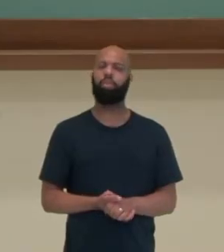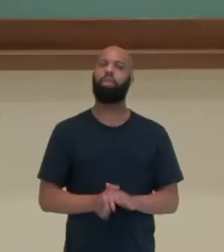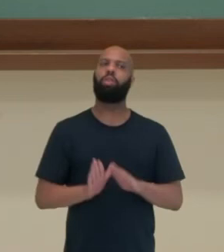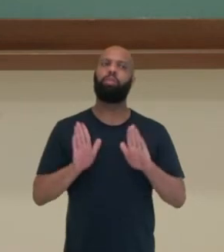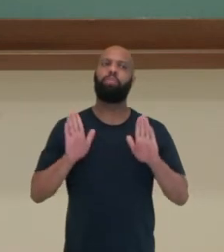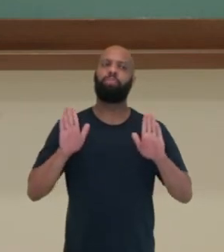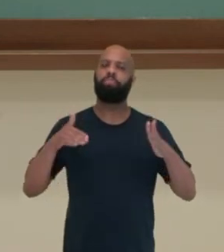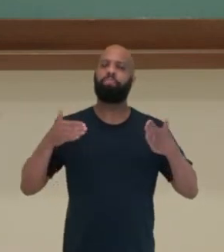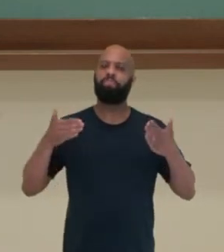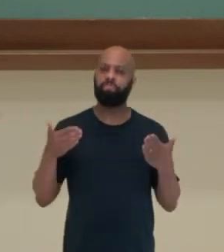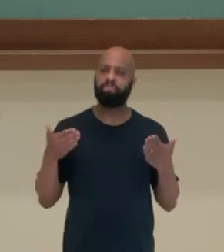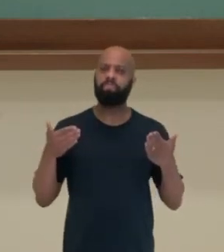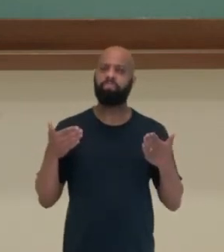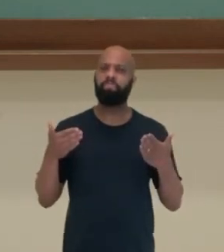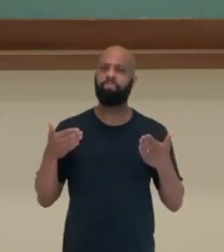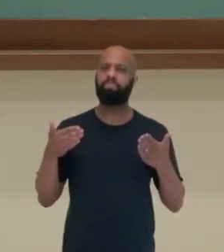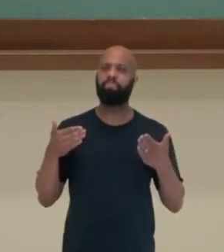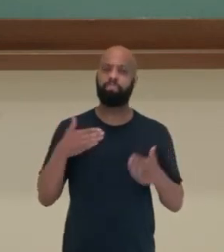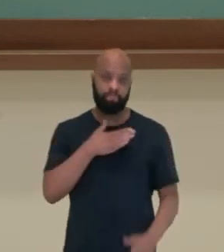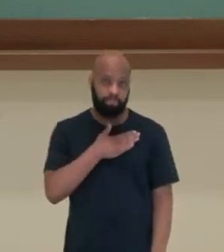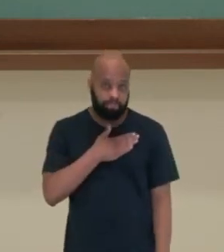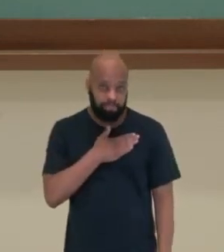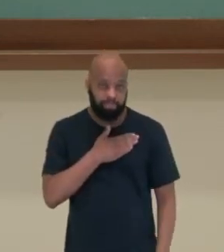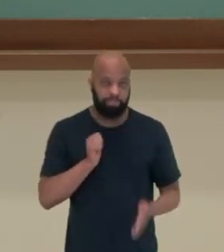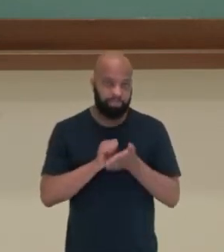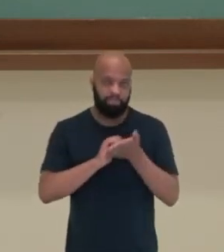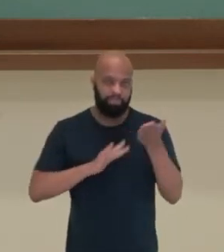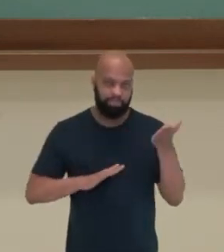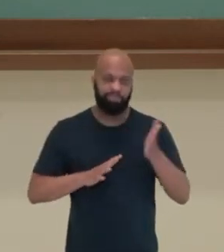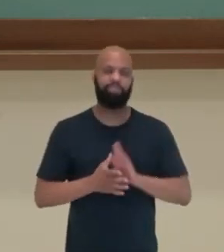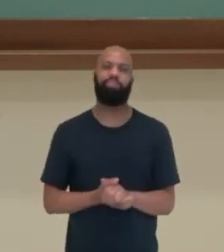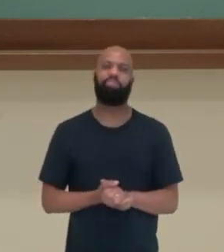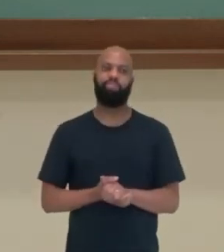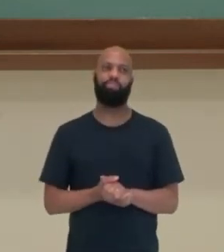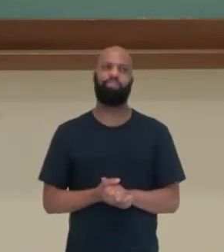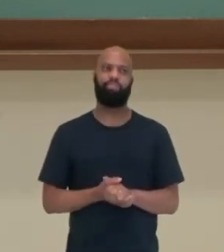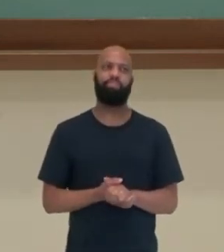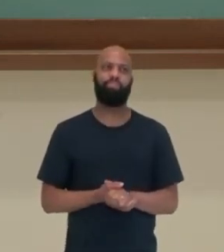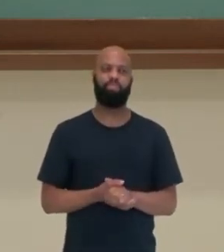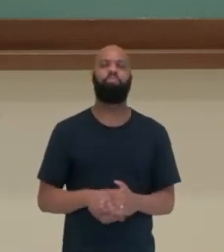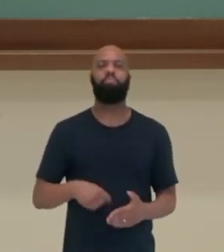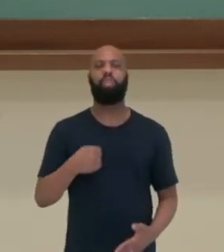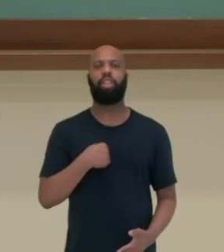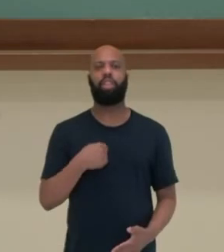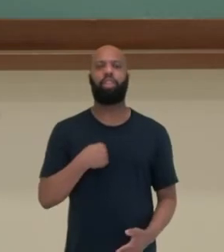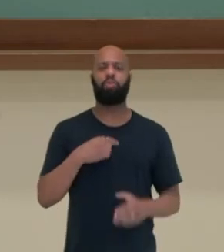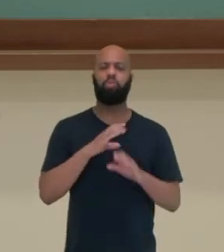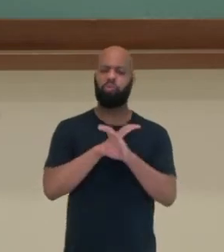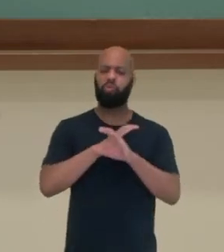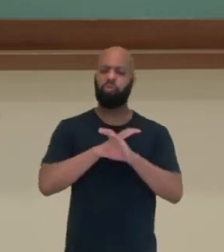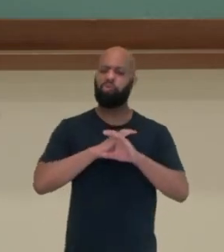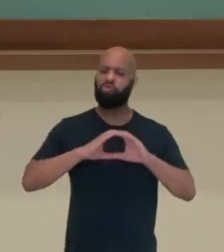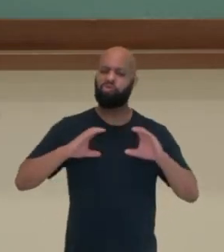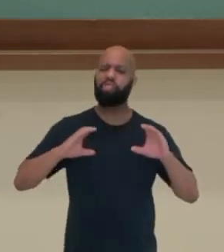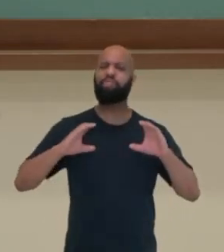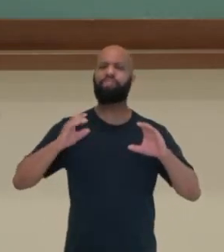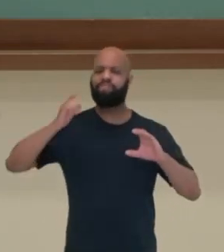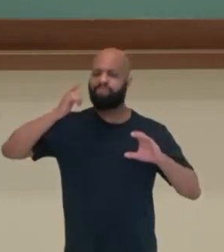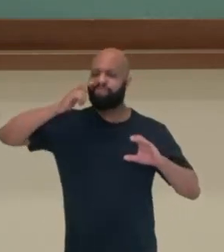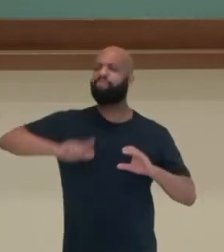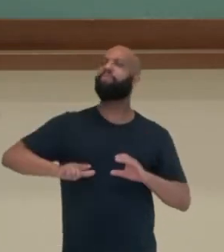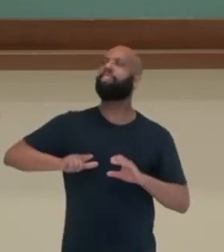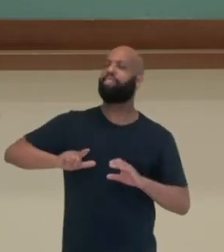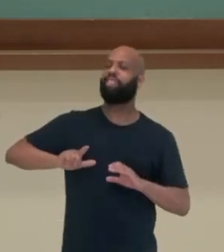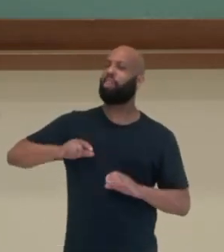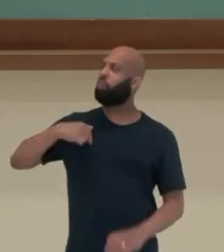Professor, gostei desse exercício, professor. Também estou muito confiante, professor. É, confiança é tudo,